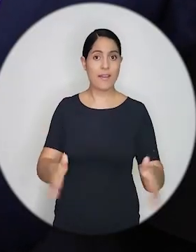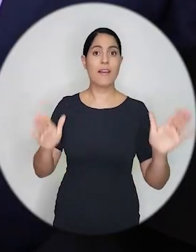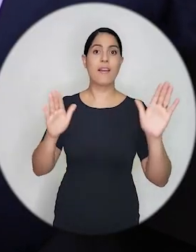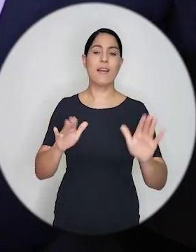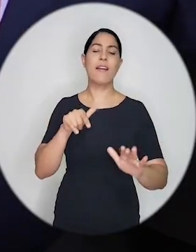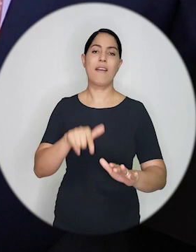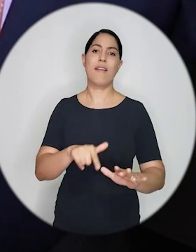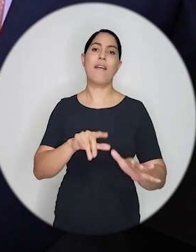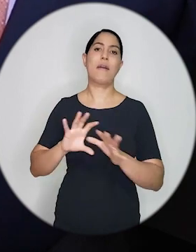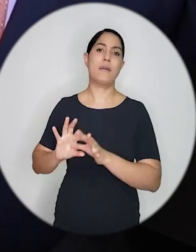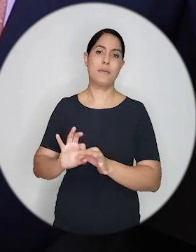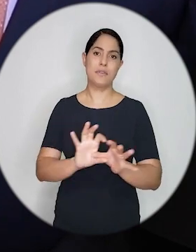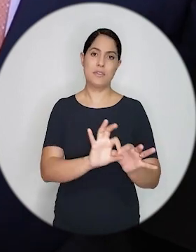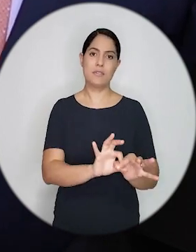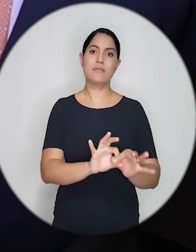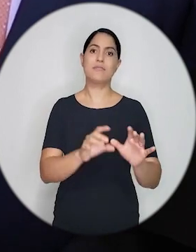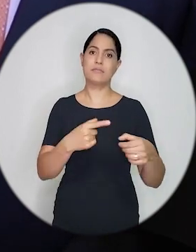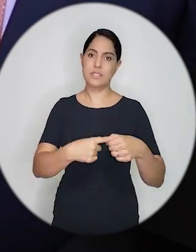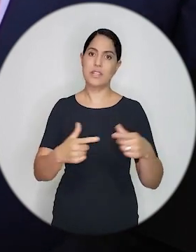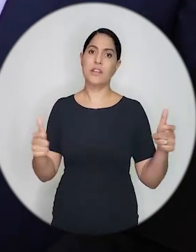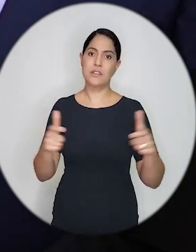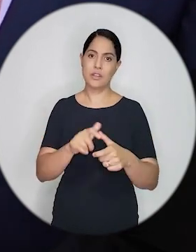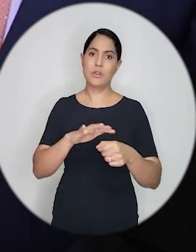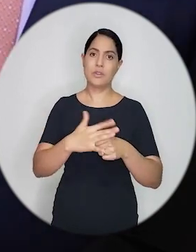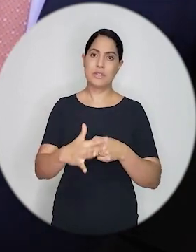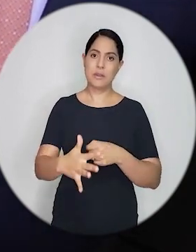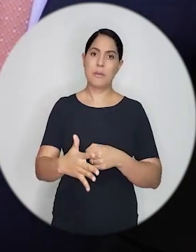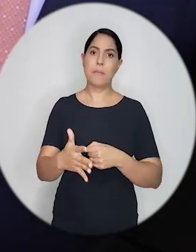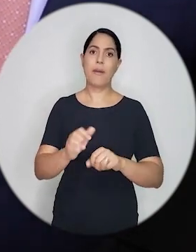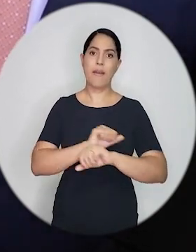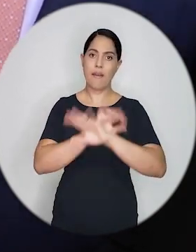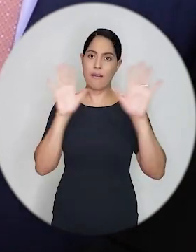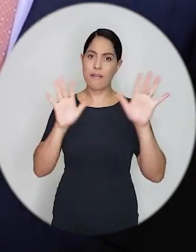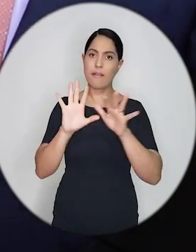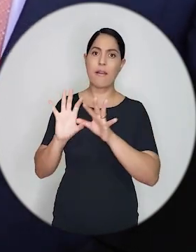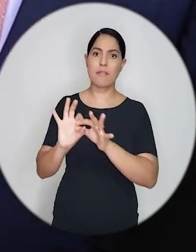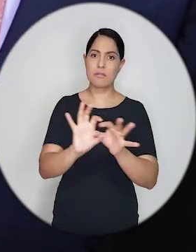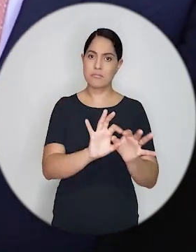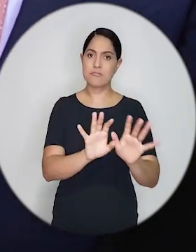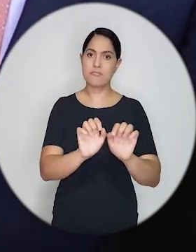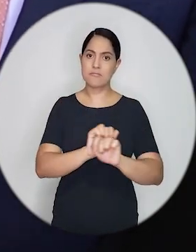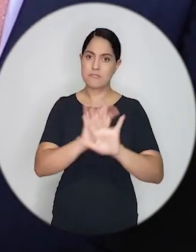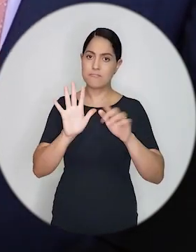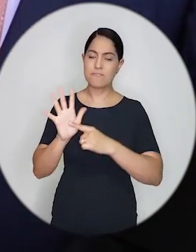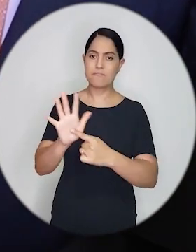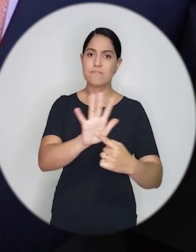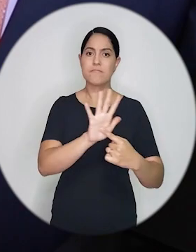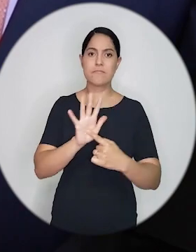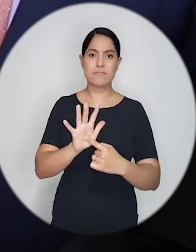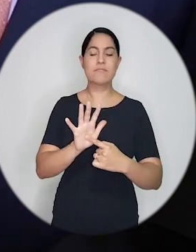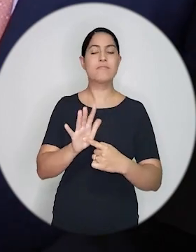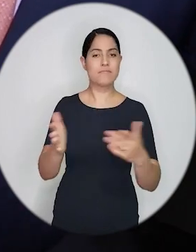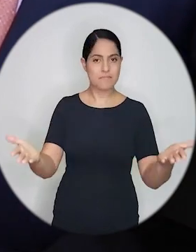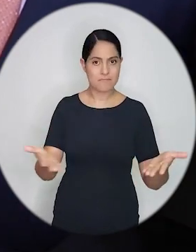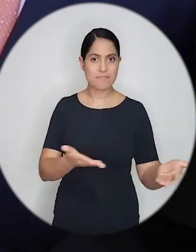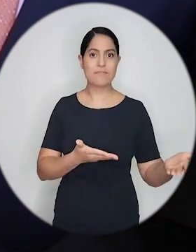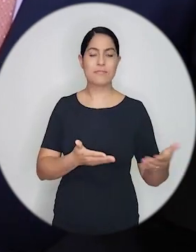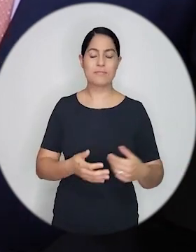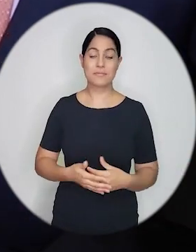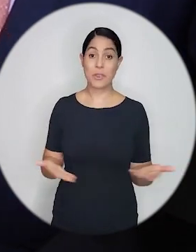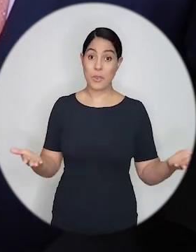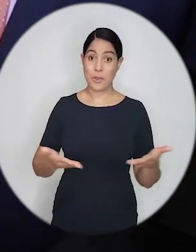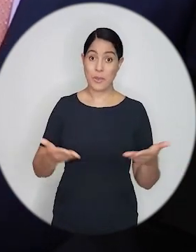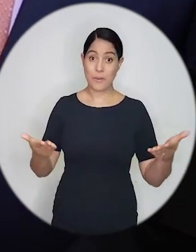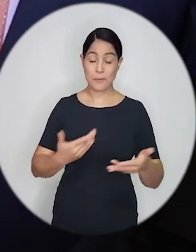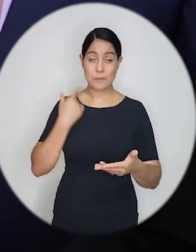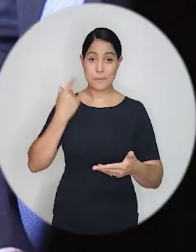subseções, e essa inauguração aqui hoje é reflexo desse processo de interiorização que ele faz questão de deixar claro e faz questão de vir em todas as